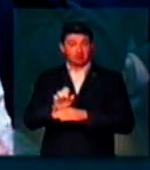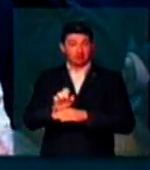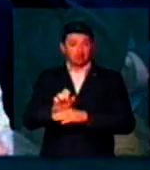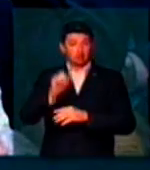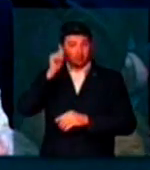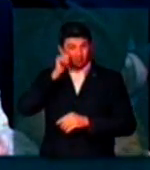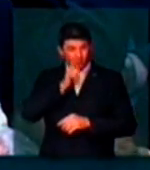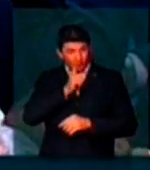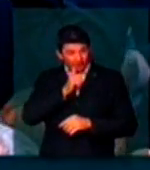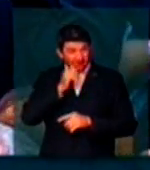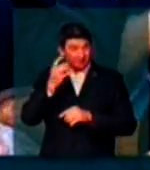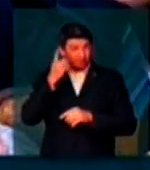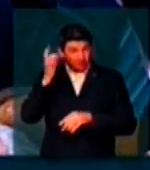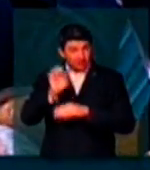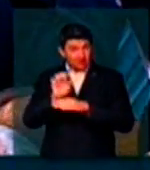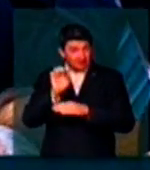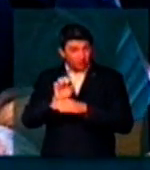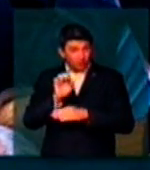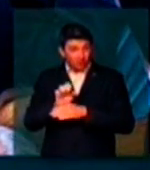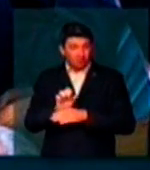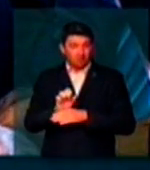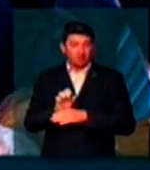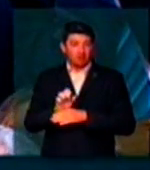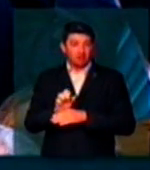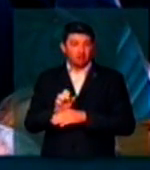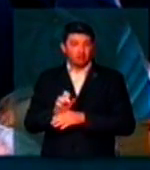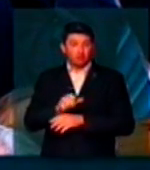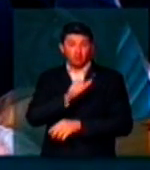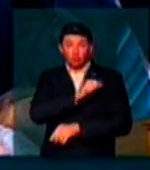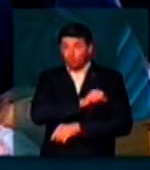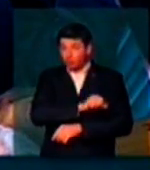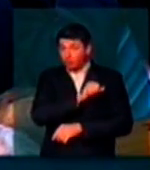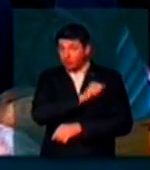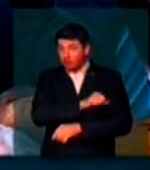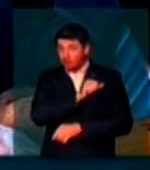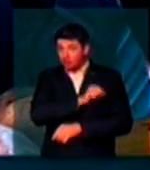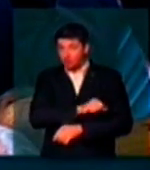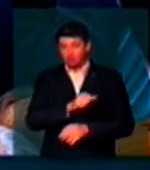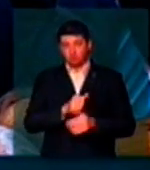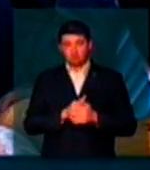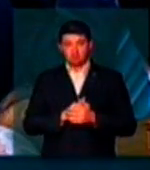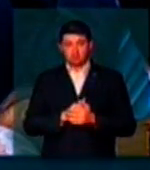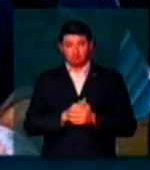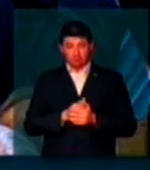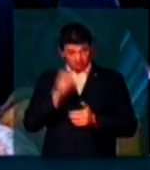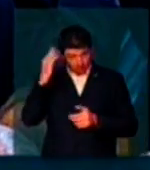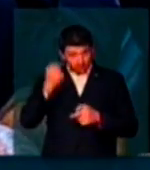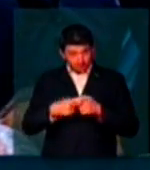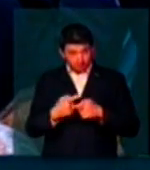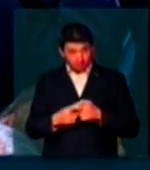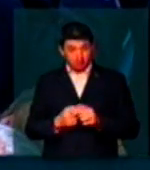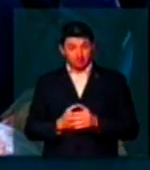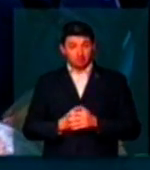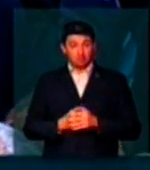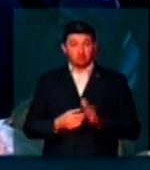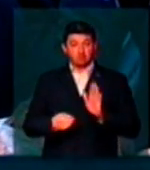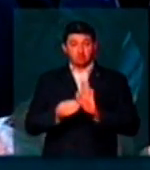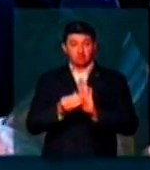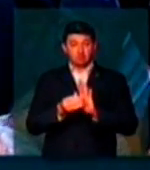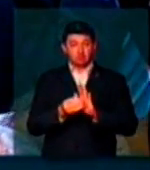uma mulher, deputada estadual do estado do Rio de Janeiro. E sabem por quê? Está dito